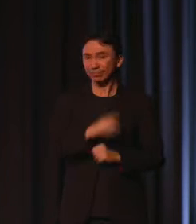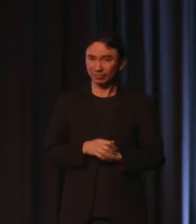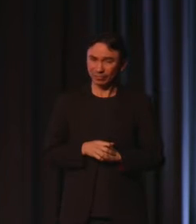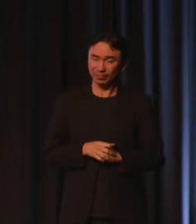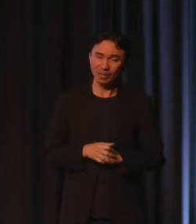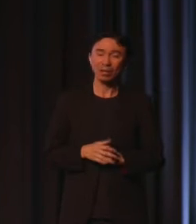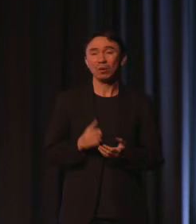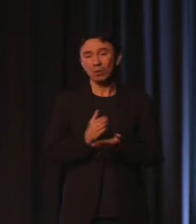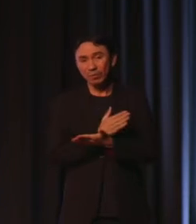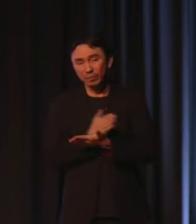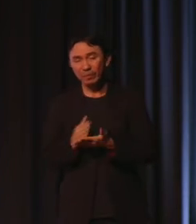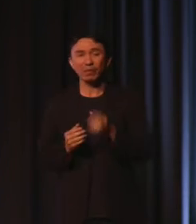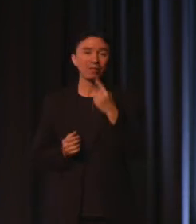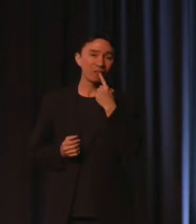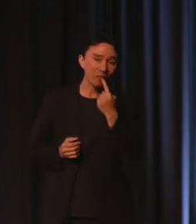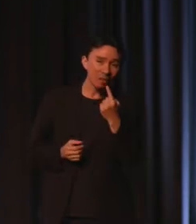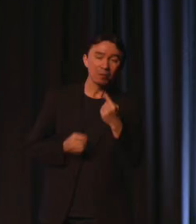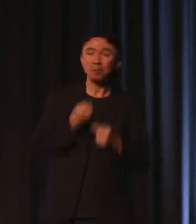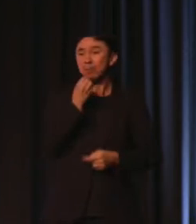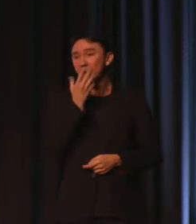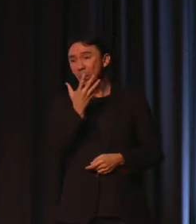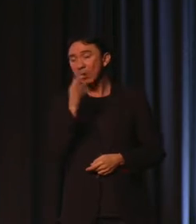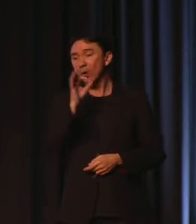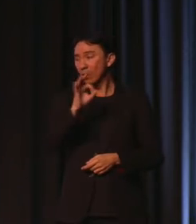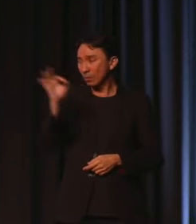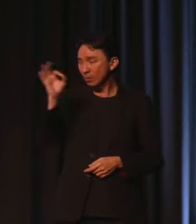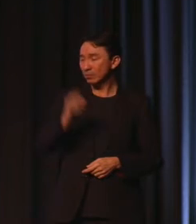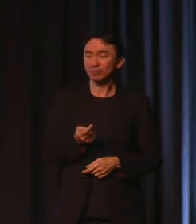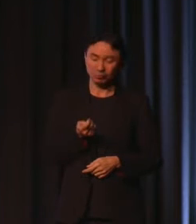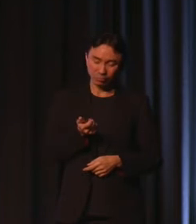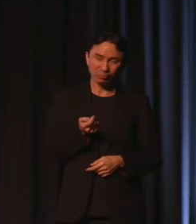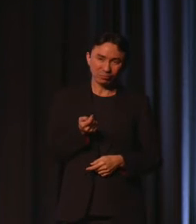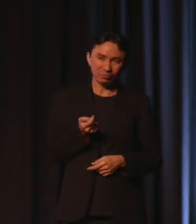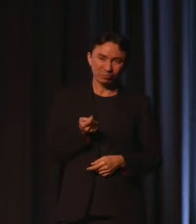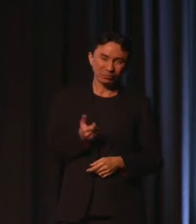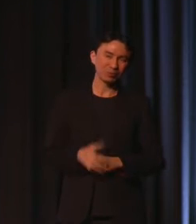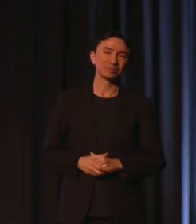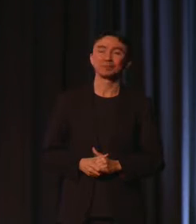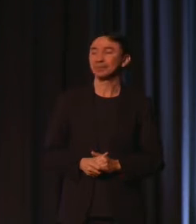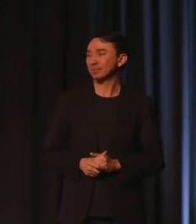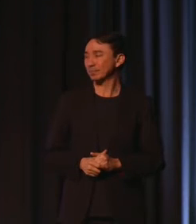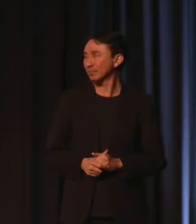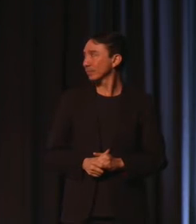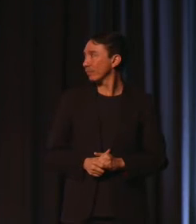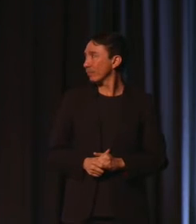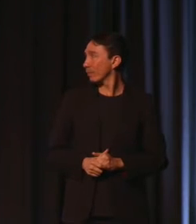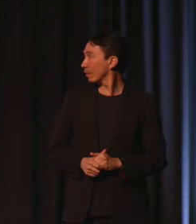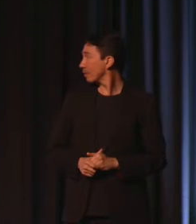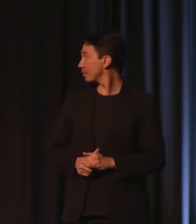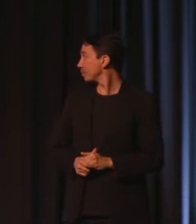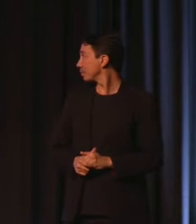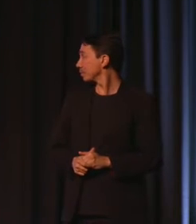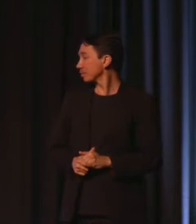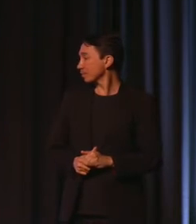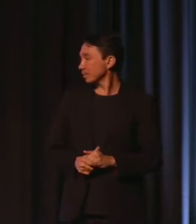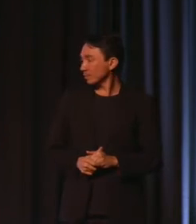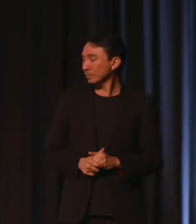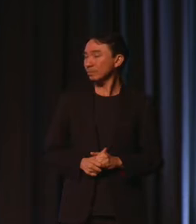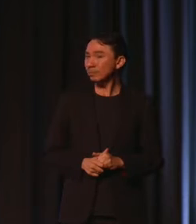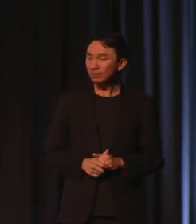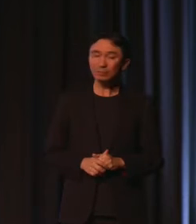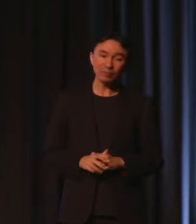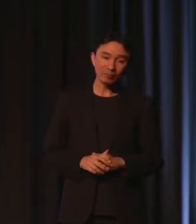acha bom ótimo em valores bem baixos ao longo do caminho, né? E aquele que desenvolveu o